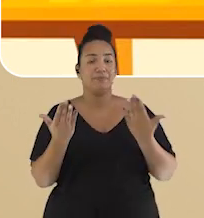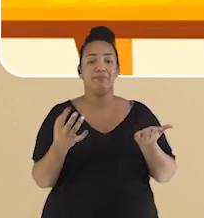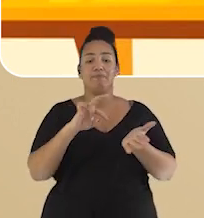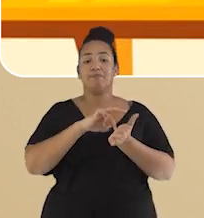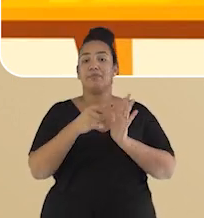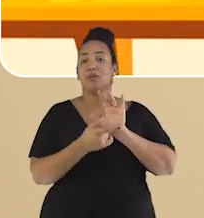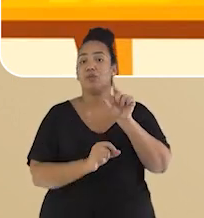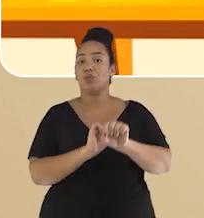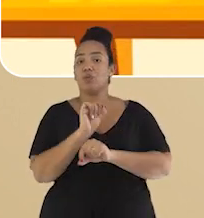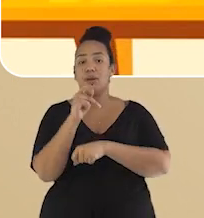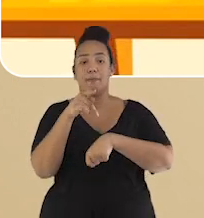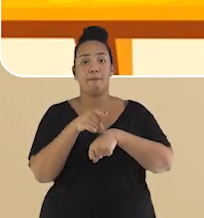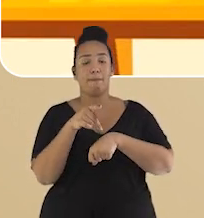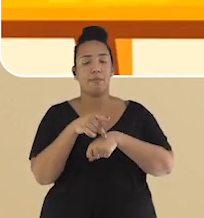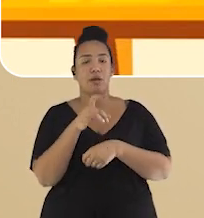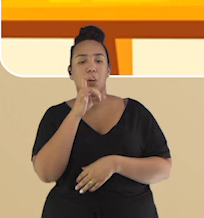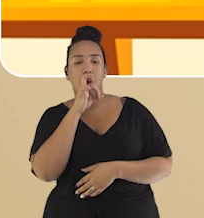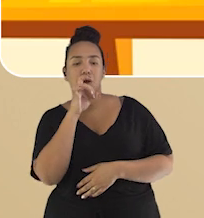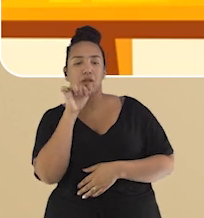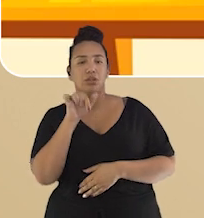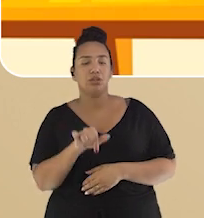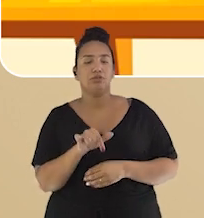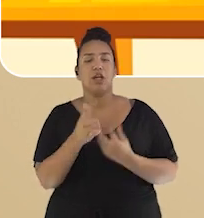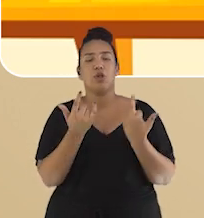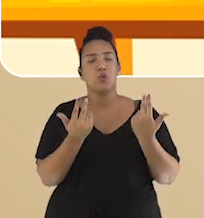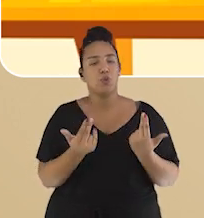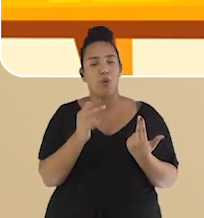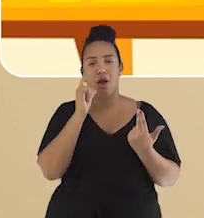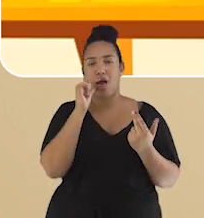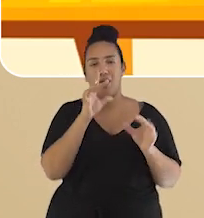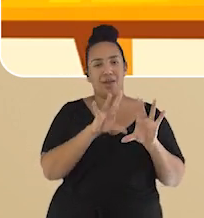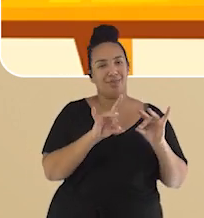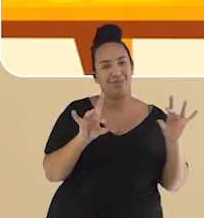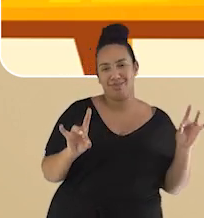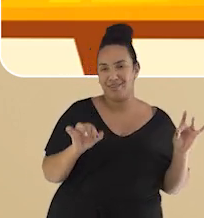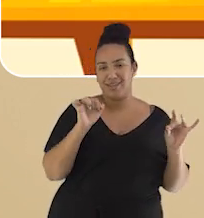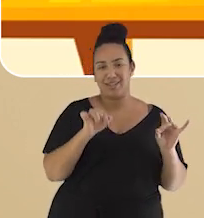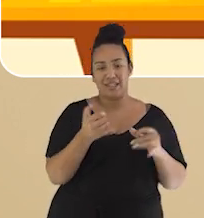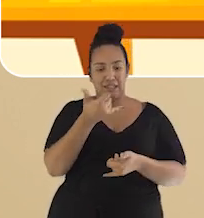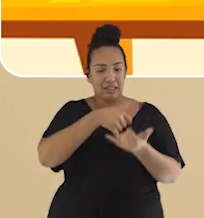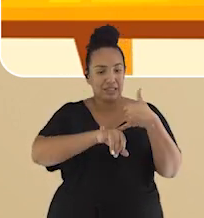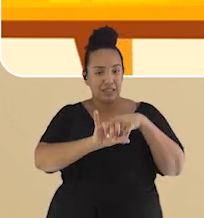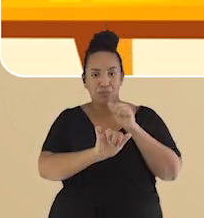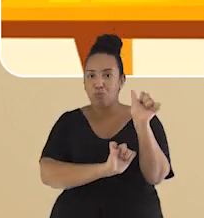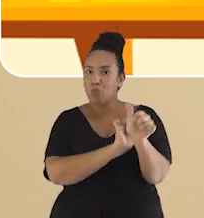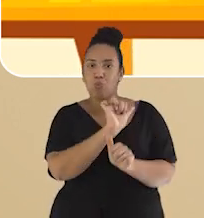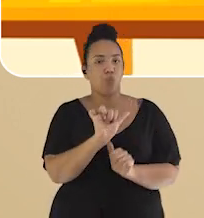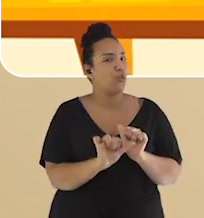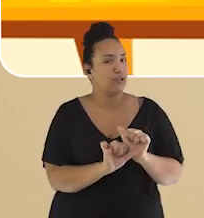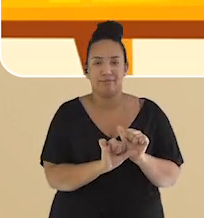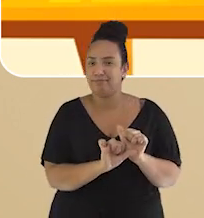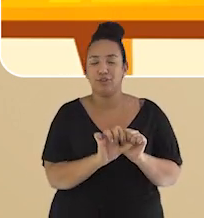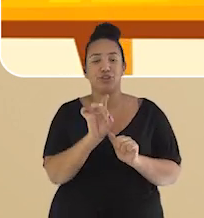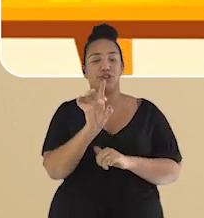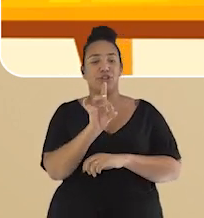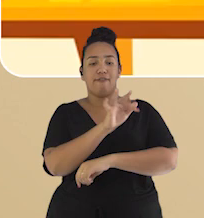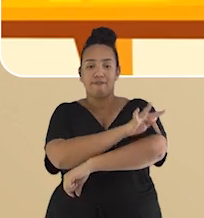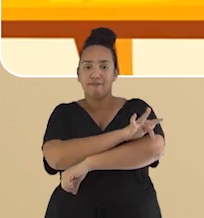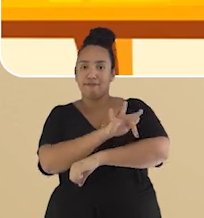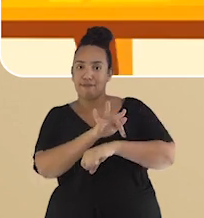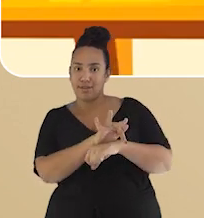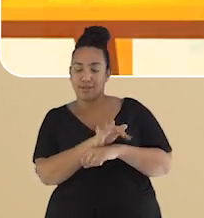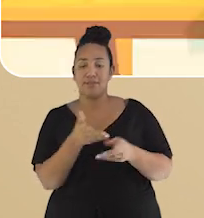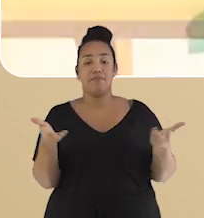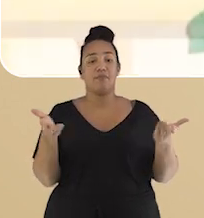que o gelo tem a mesma constituição da água líquida. Não houve uma reação química, mas sim uma transformação física.